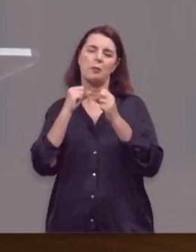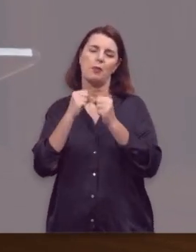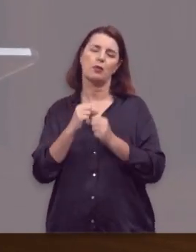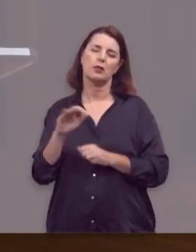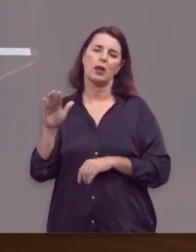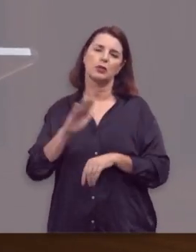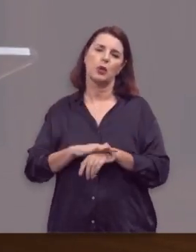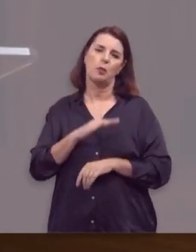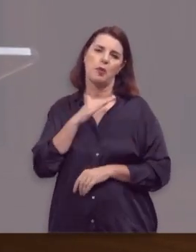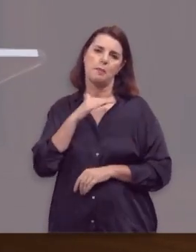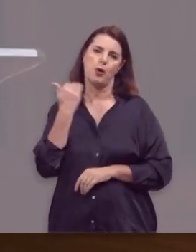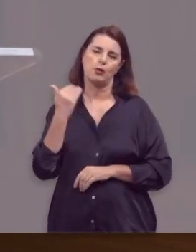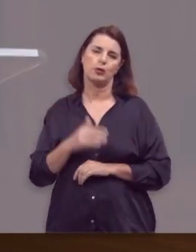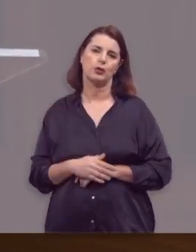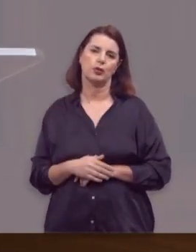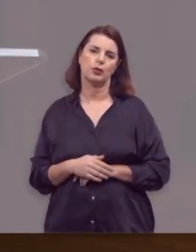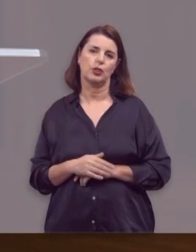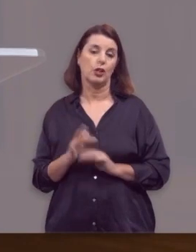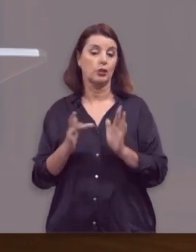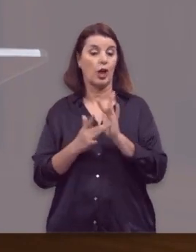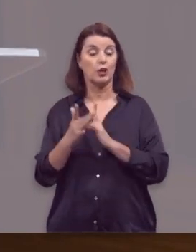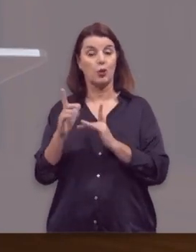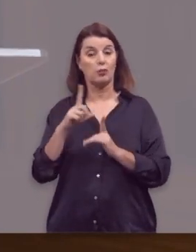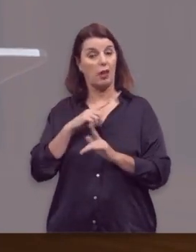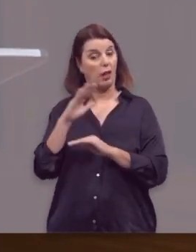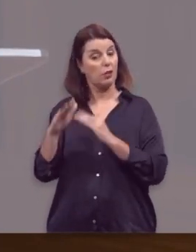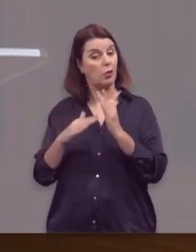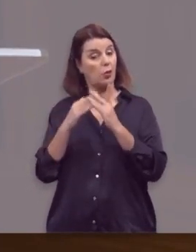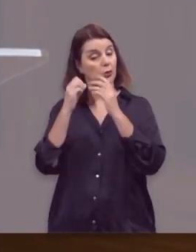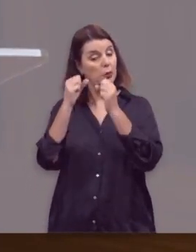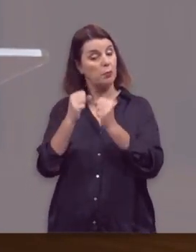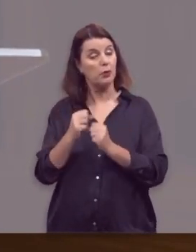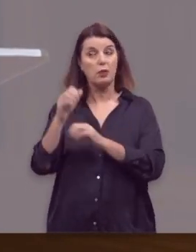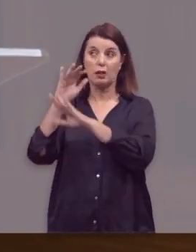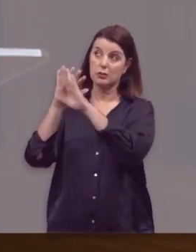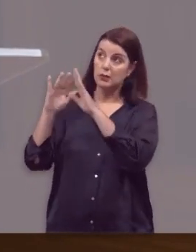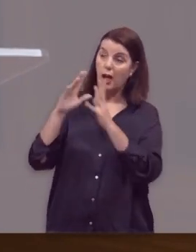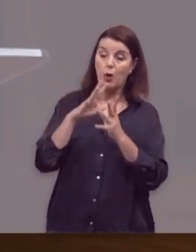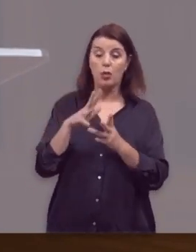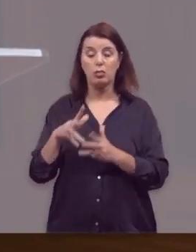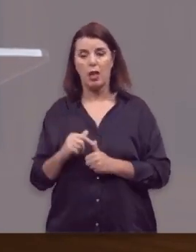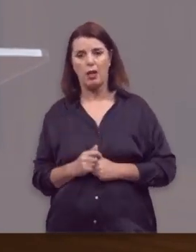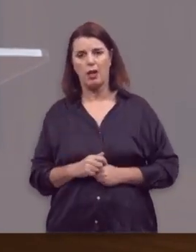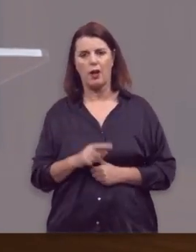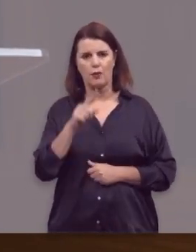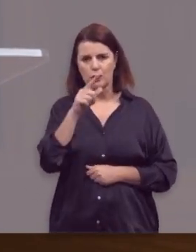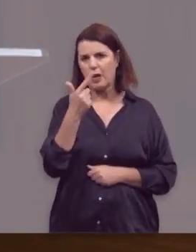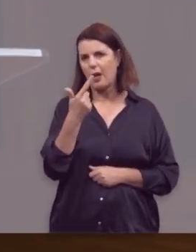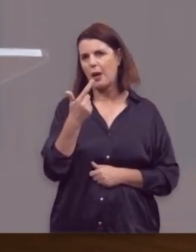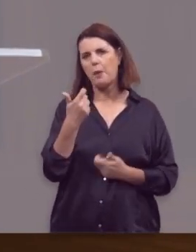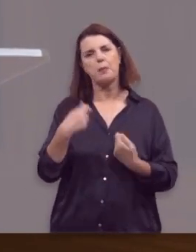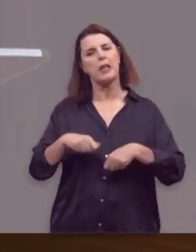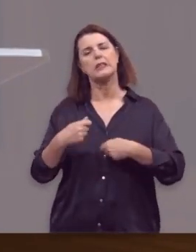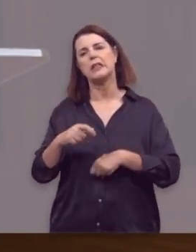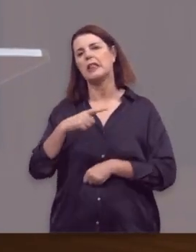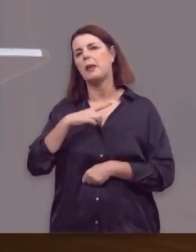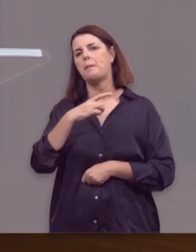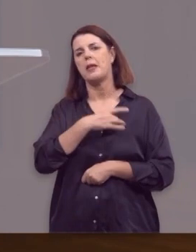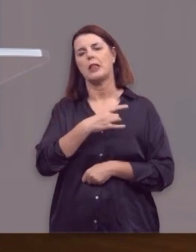morte. Jesus tem todo o poder nos céus e na terra. Você não precisa ter